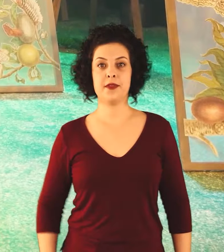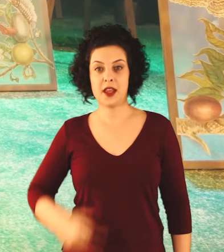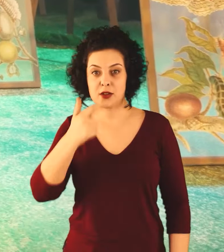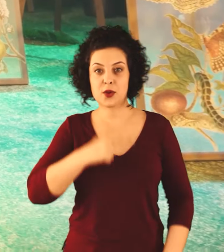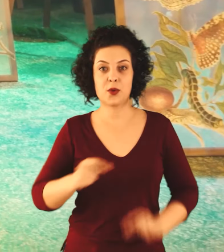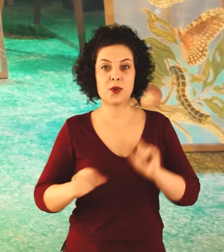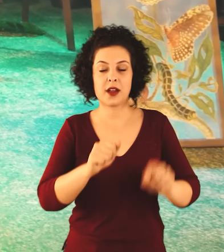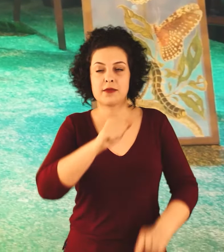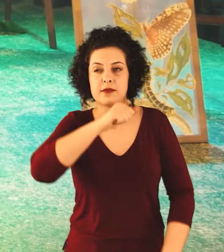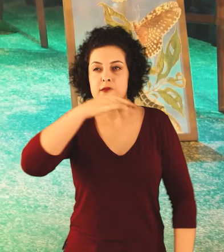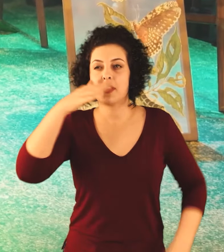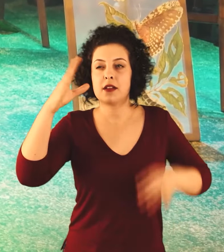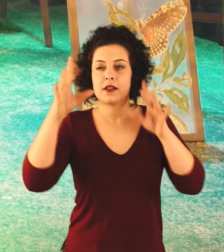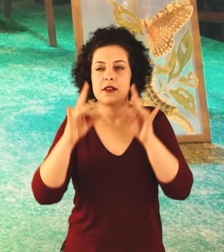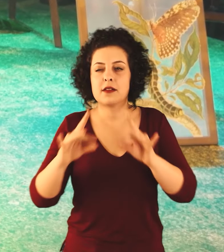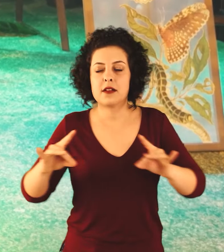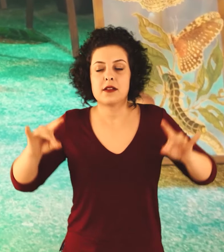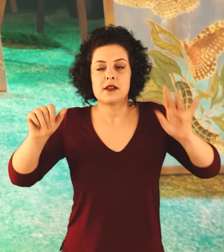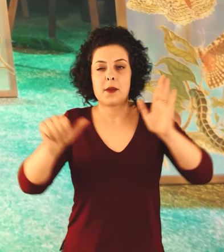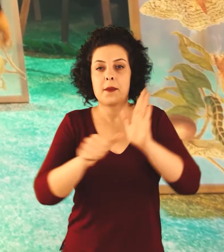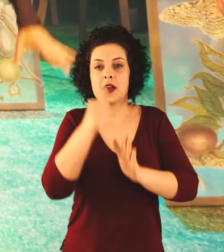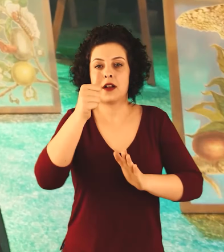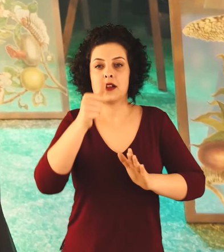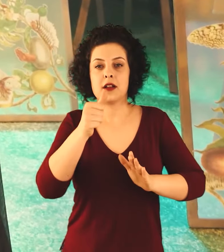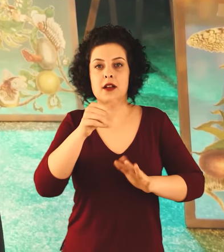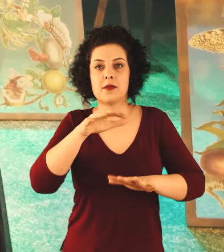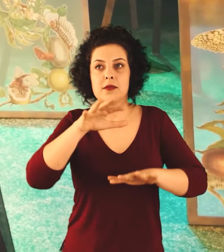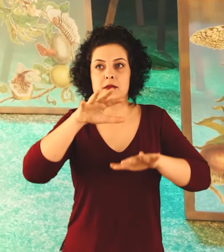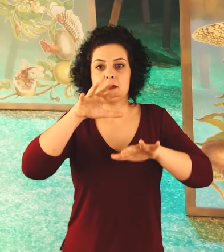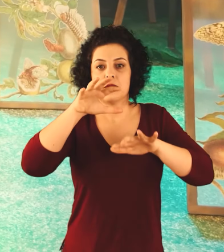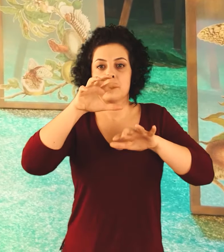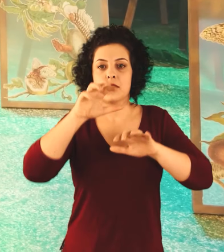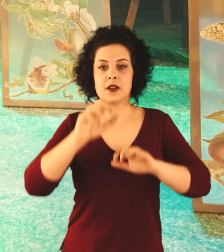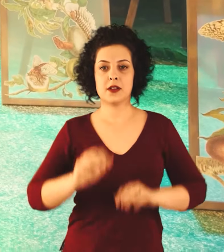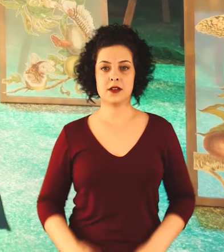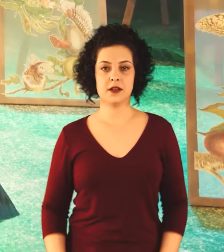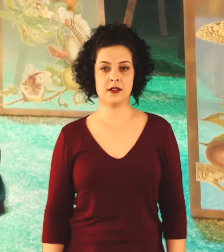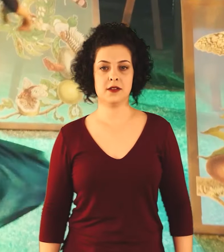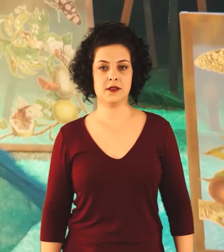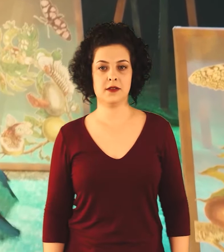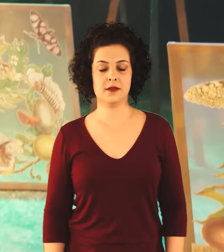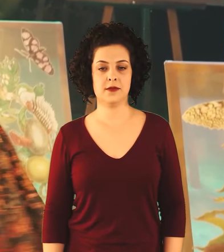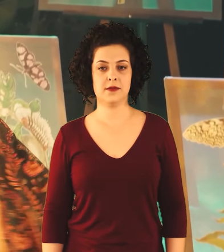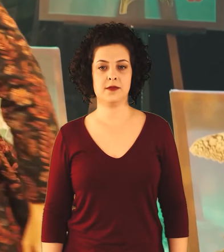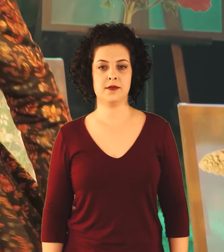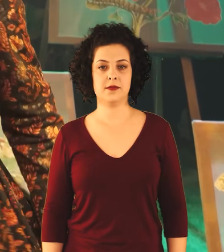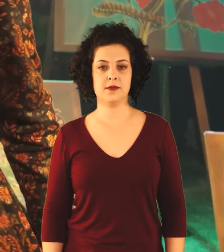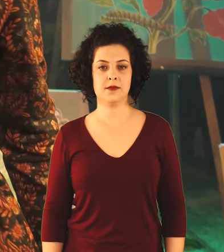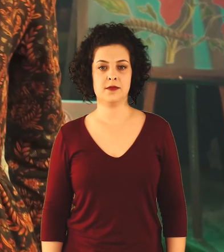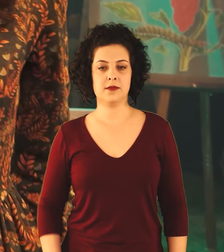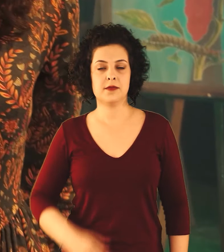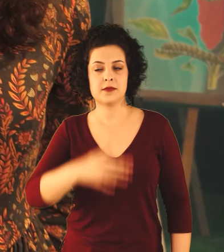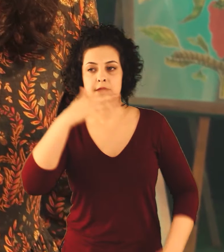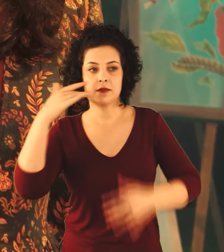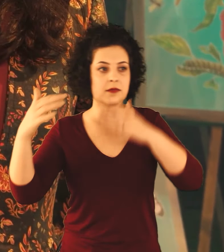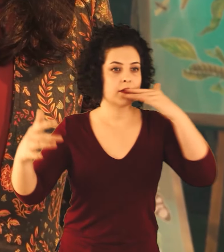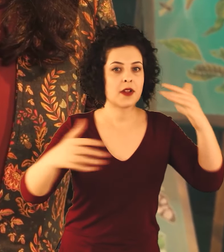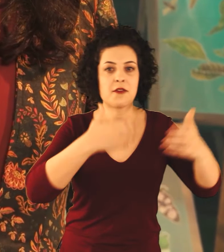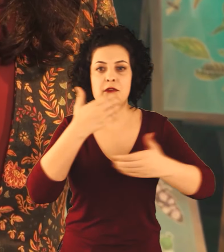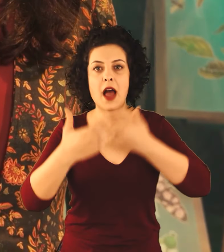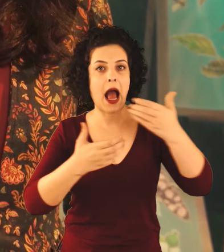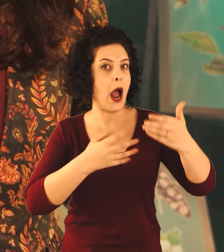Eu sou o ar úmido que elas respiram pela primeira vez. Inspiram dando um passo pra trás. Dão um giro e param nas próximas. Eu sou o cheiro